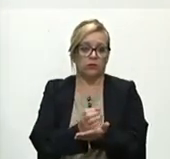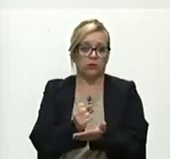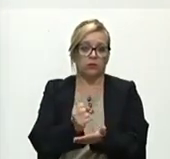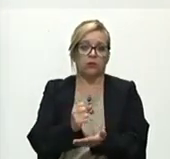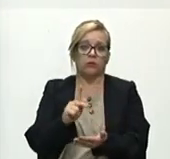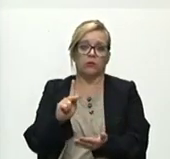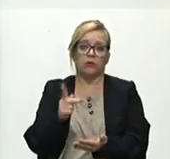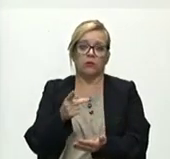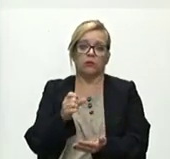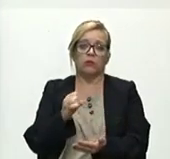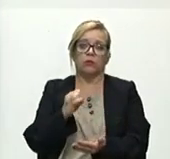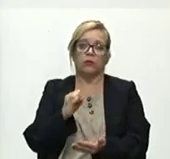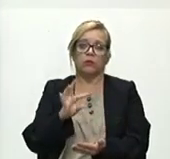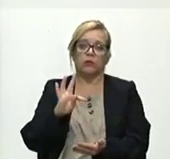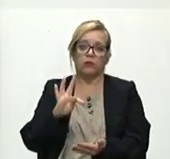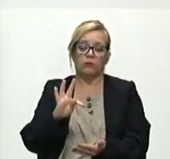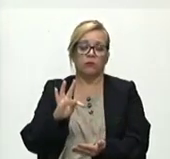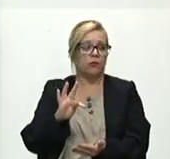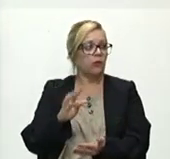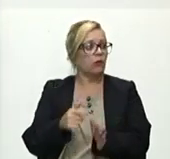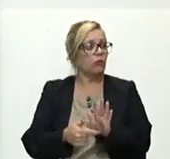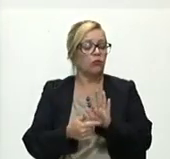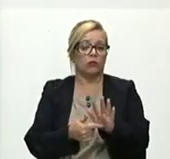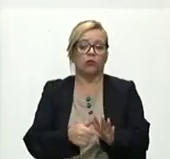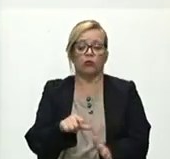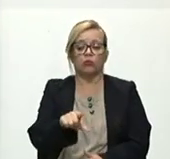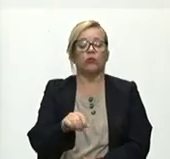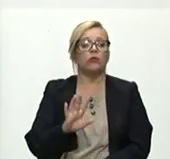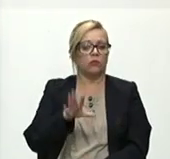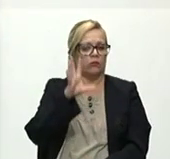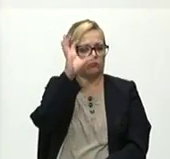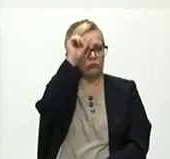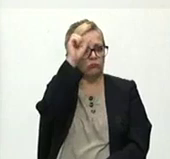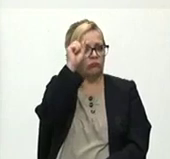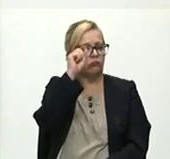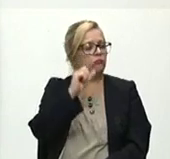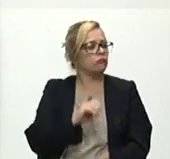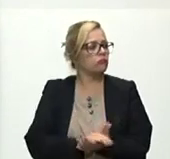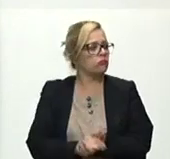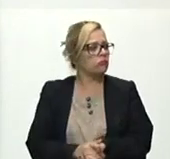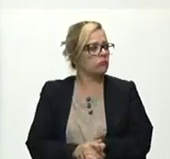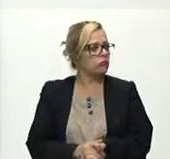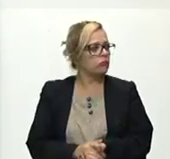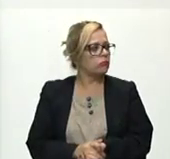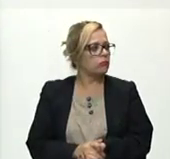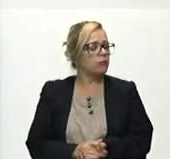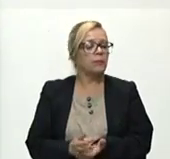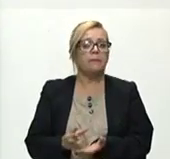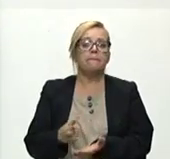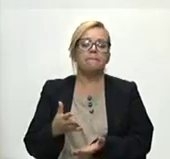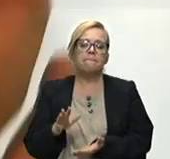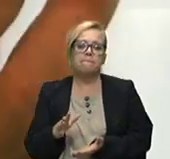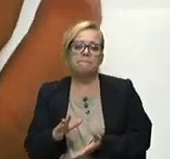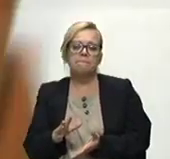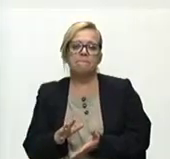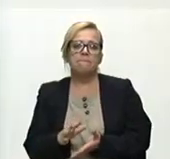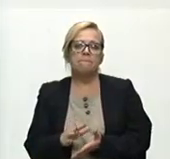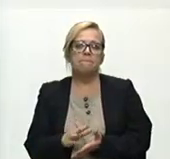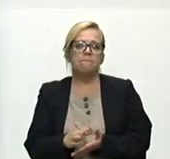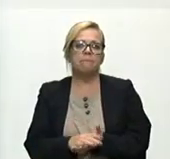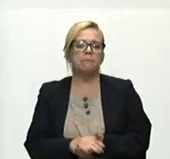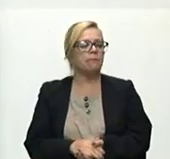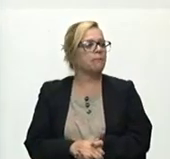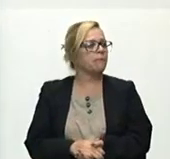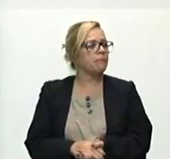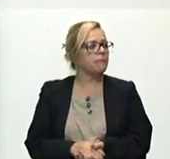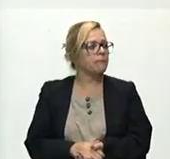2, a tecla 2, serão apresentadas essas opções que nós já aprendemos: média, desvio padrão populacional, desvio padrão